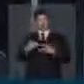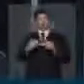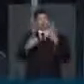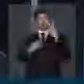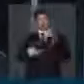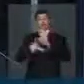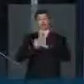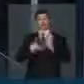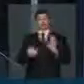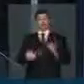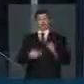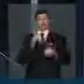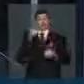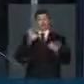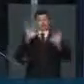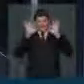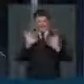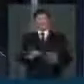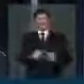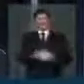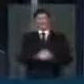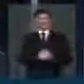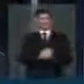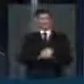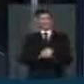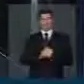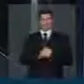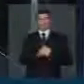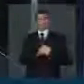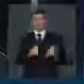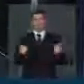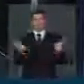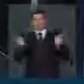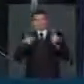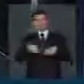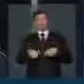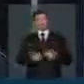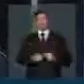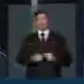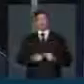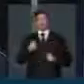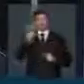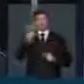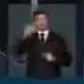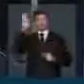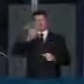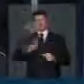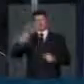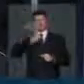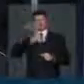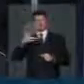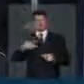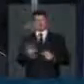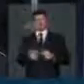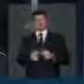projetos de lei que tratam exatamente da possibilidade da Agência Nacional de